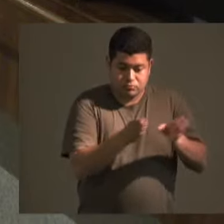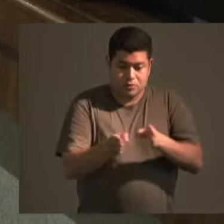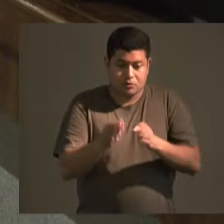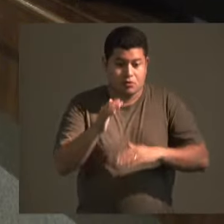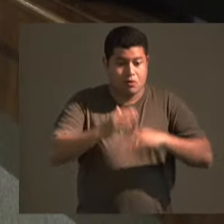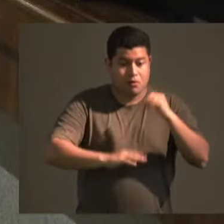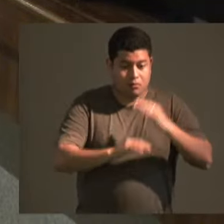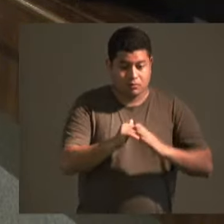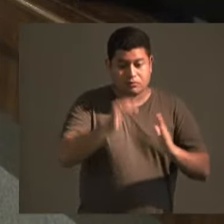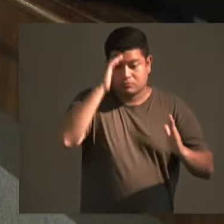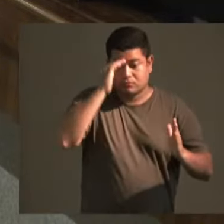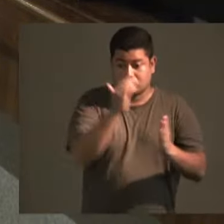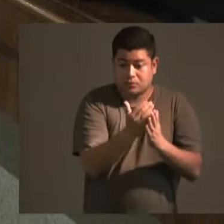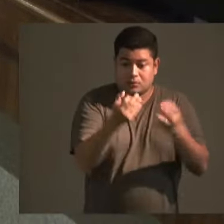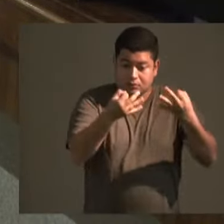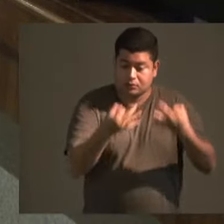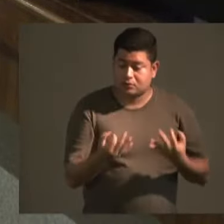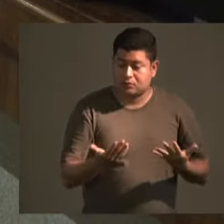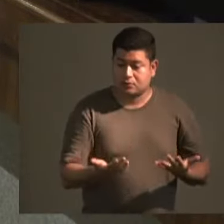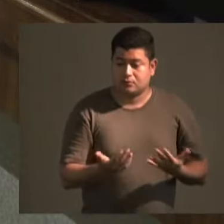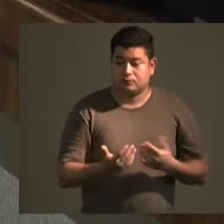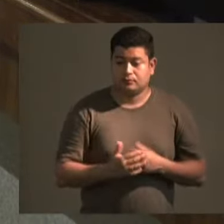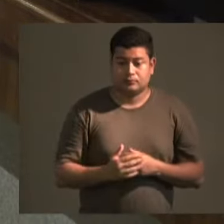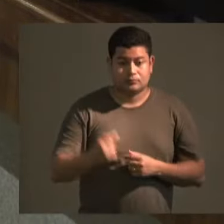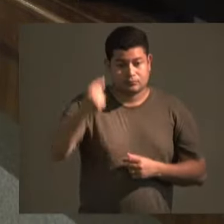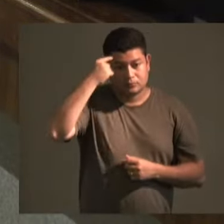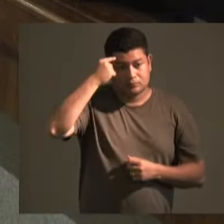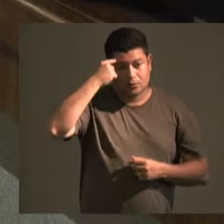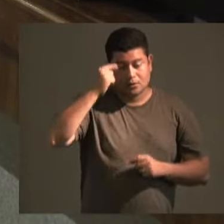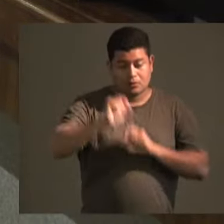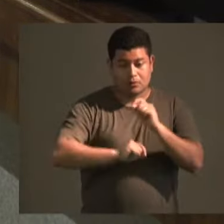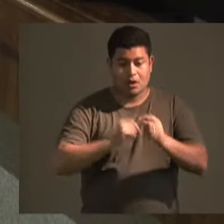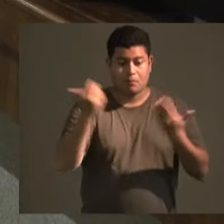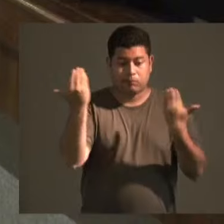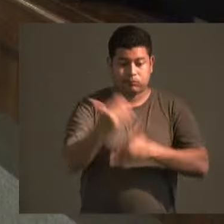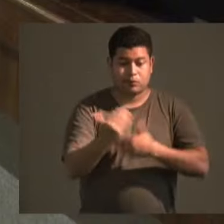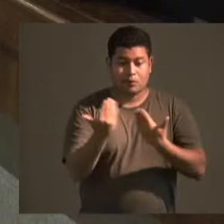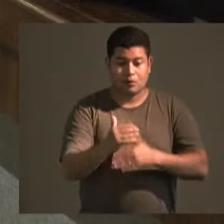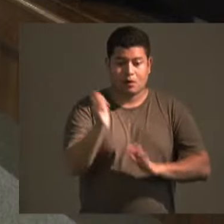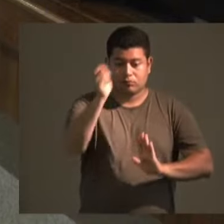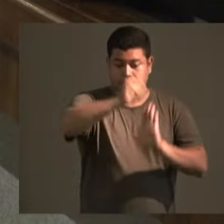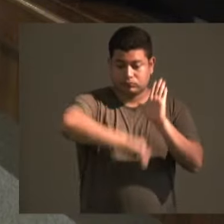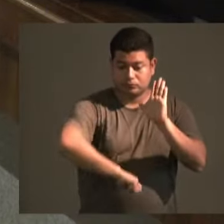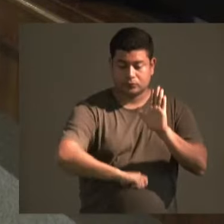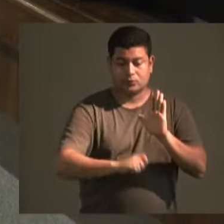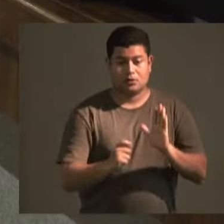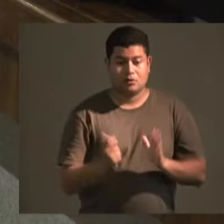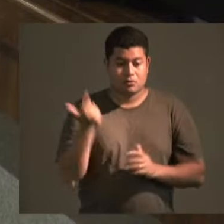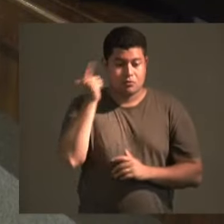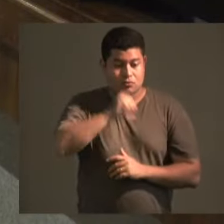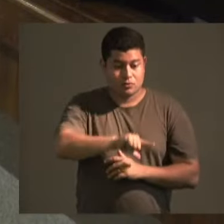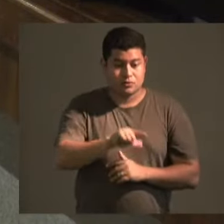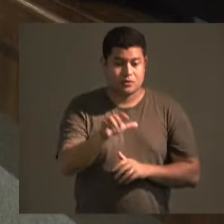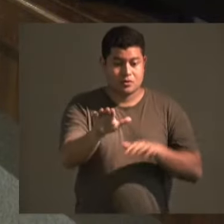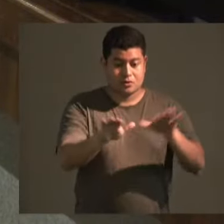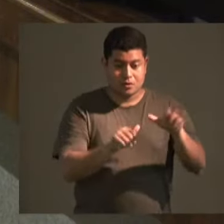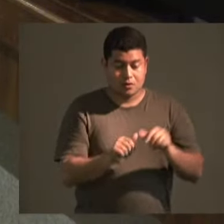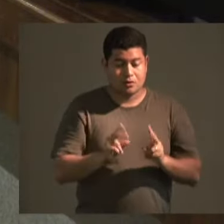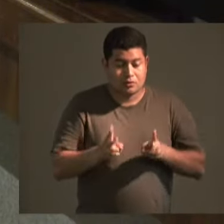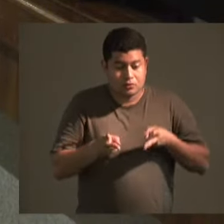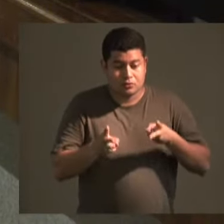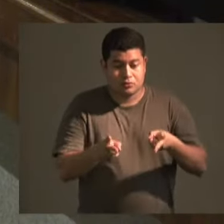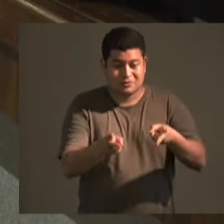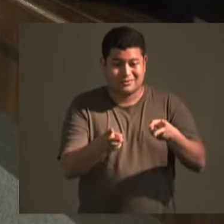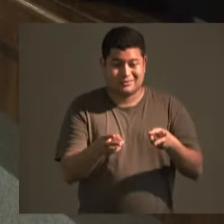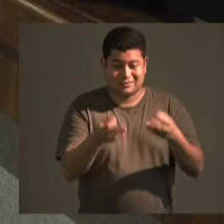ali. Então, acho que também tem que se pensar em concurso público para efetivar as pessoas, para que realmente se possa dar